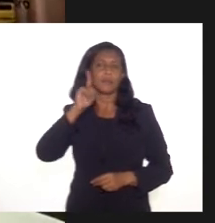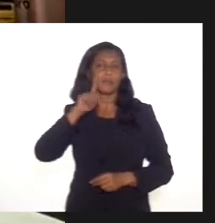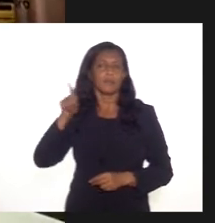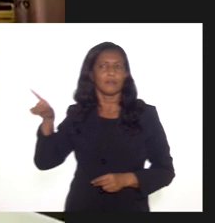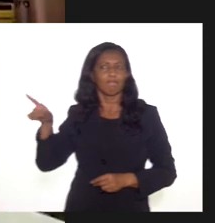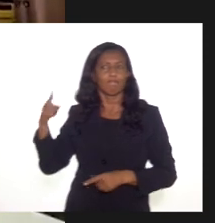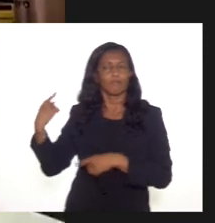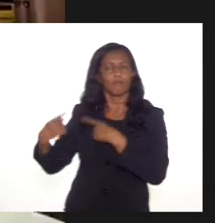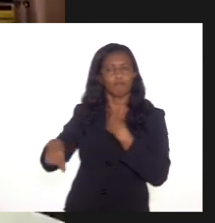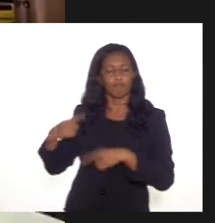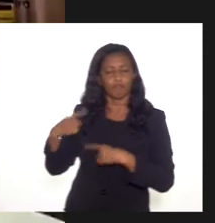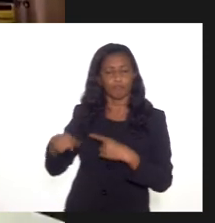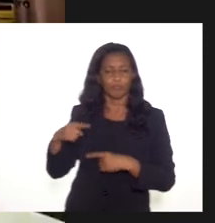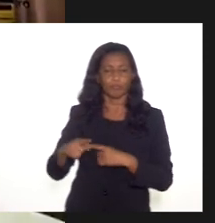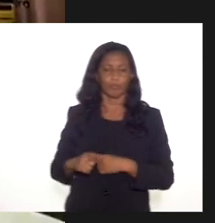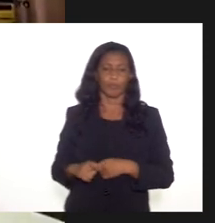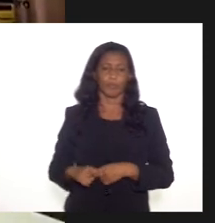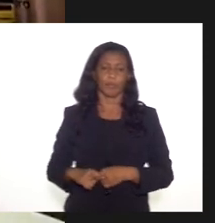que são políticas